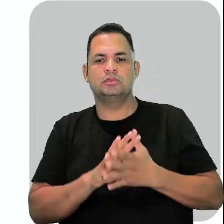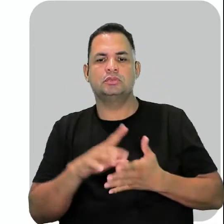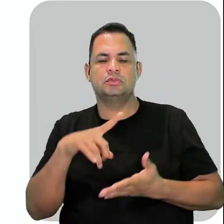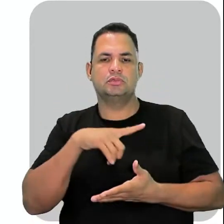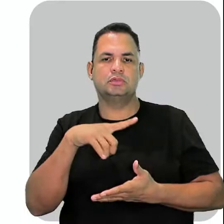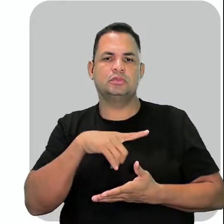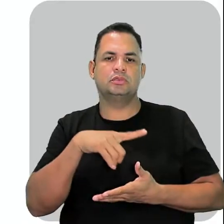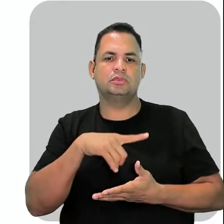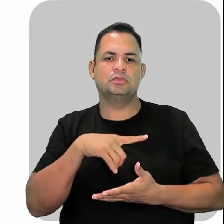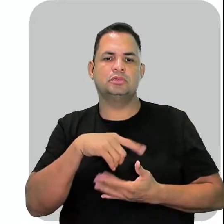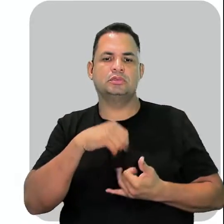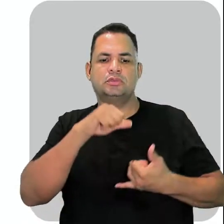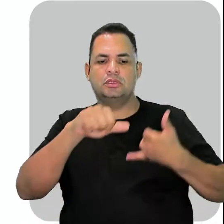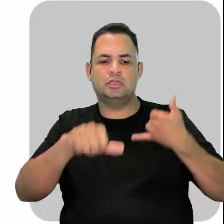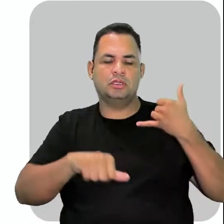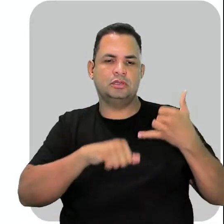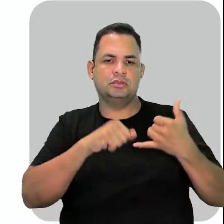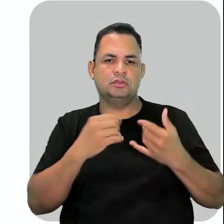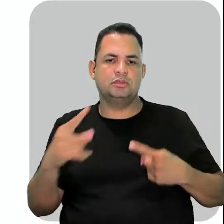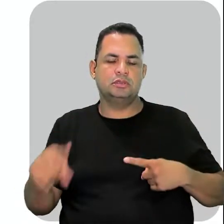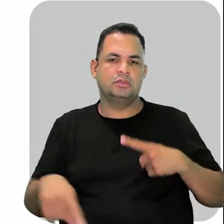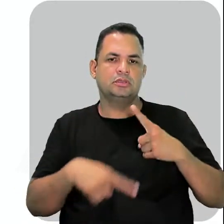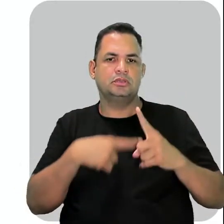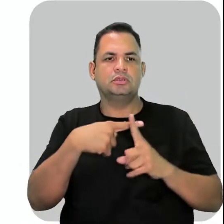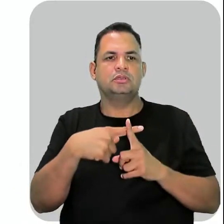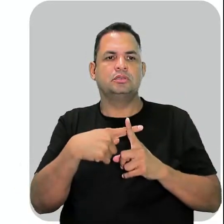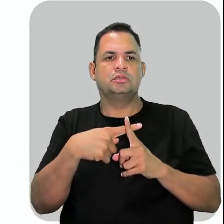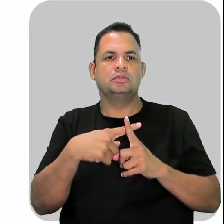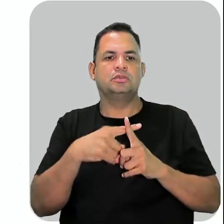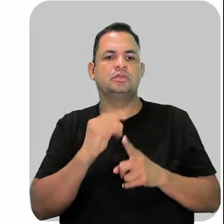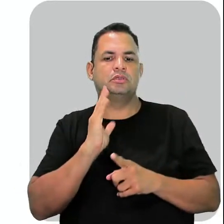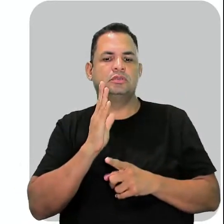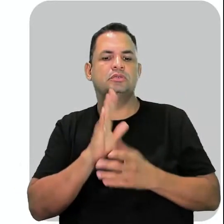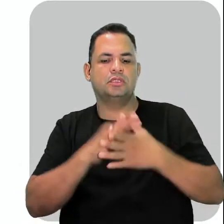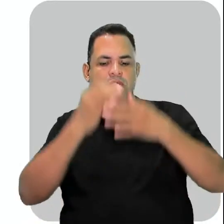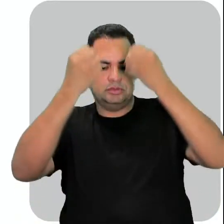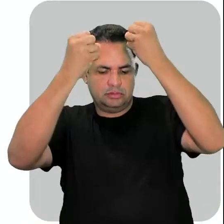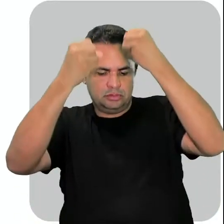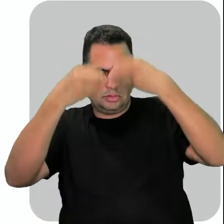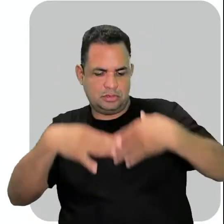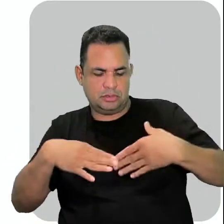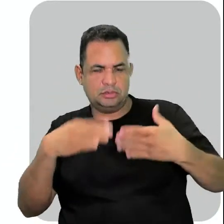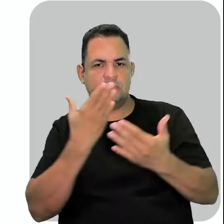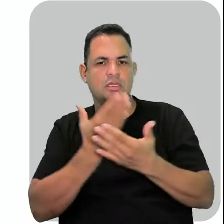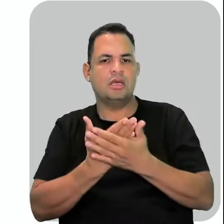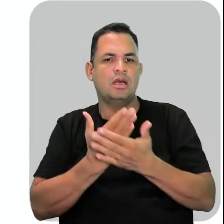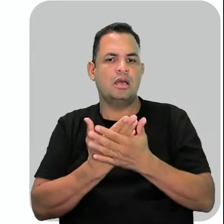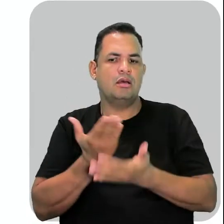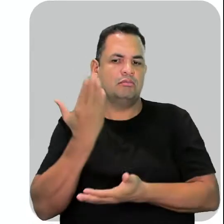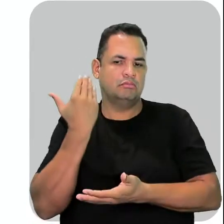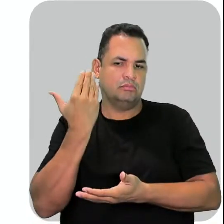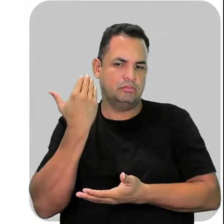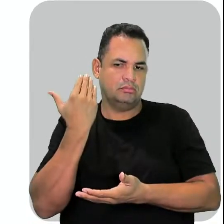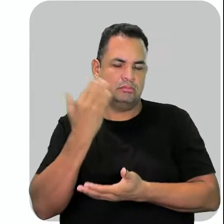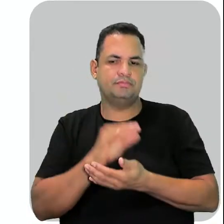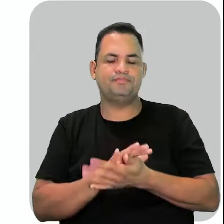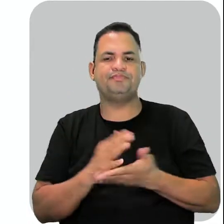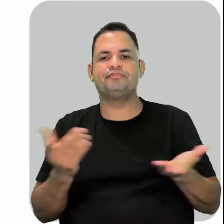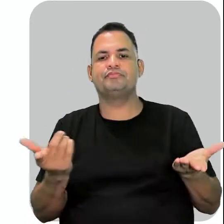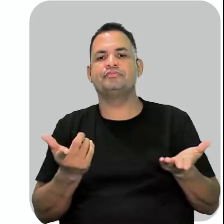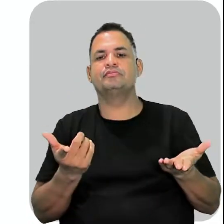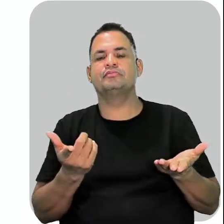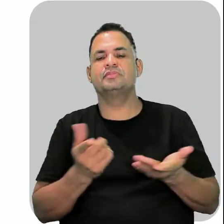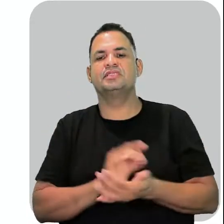a reação de adição, né? Que nós já falamos um pouquinho na aula passada. E nós temos